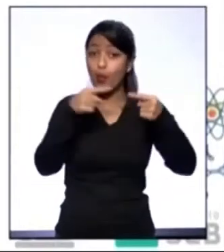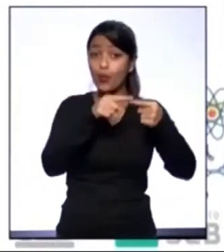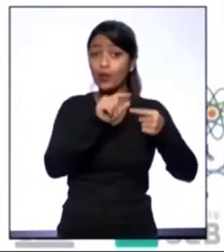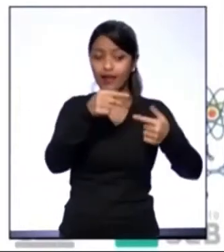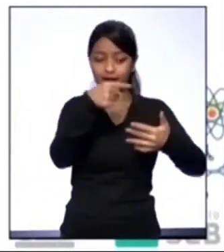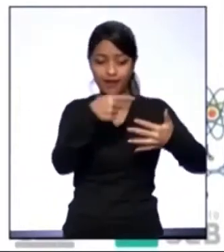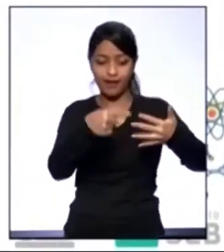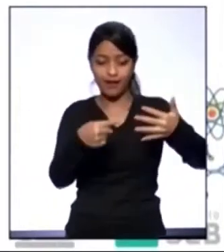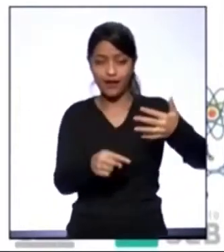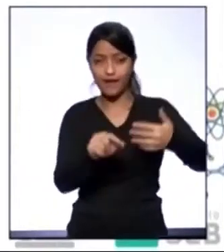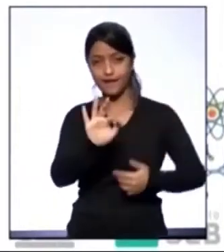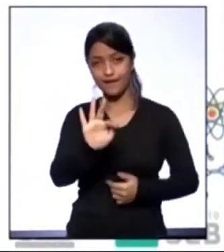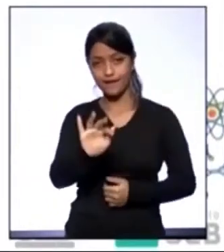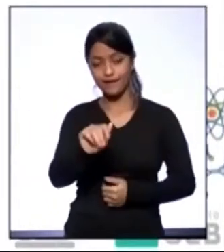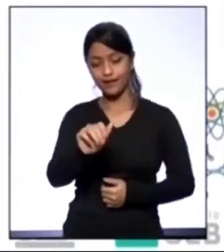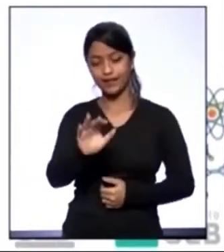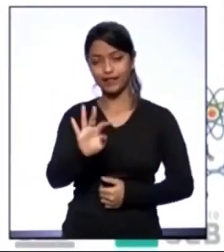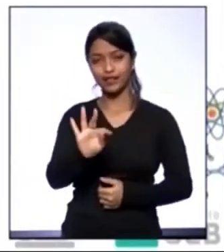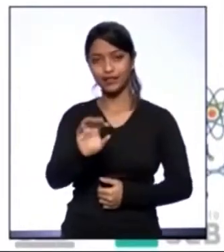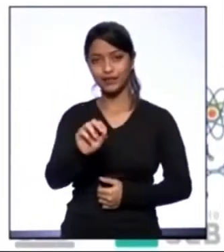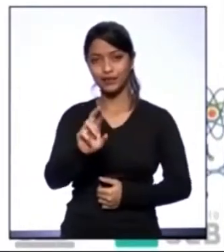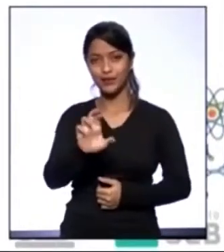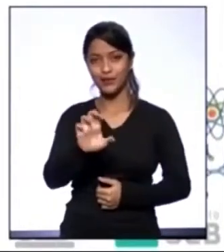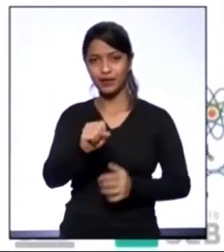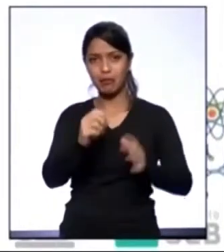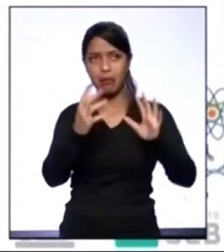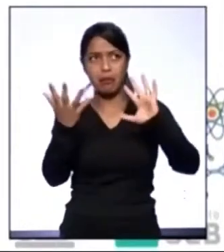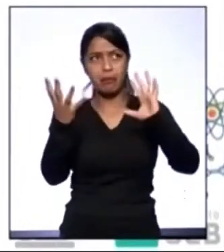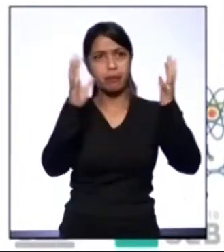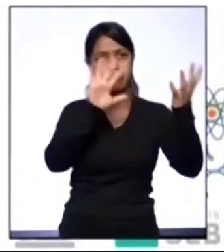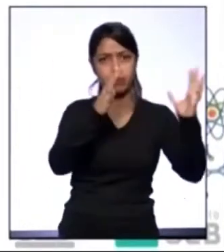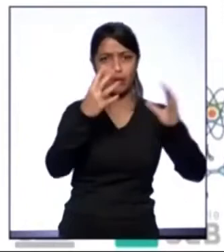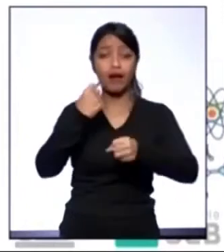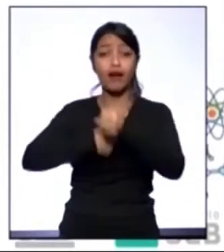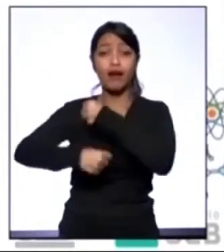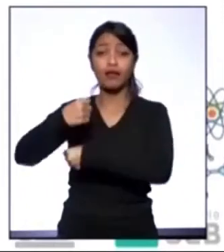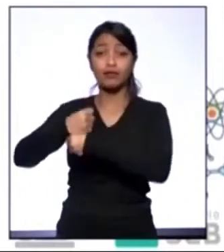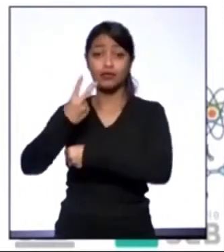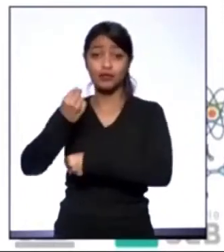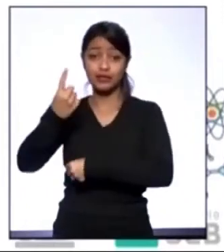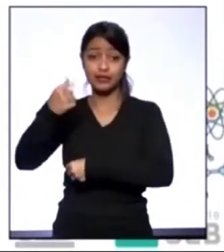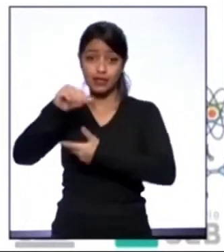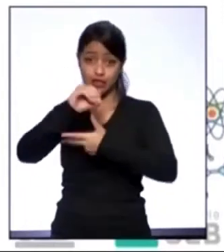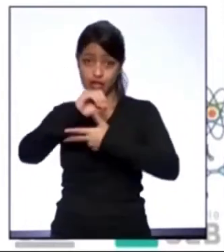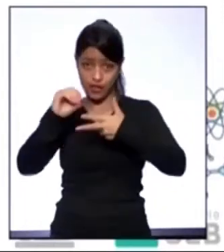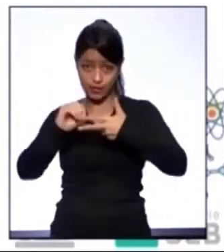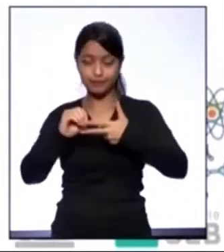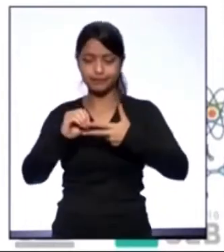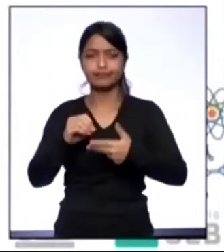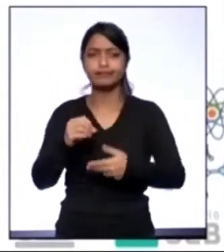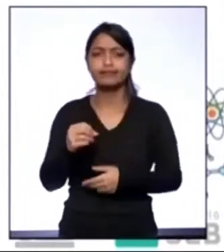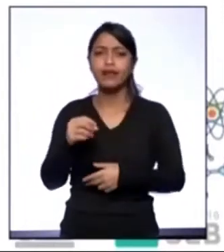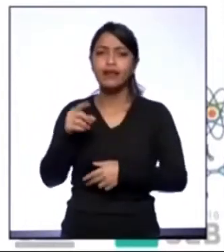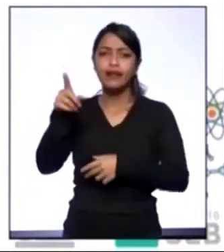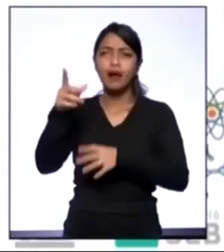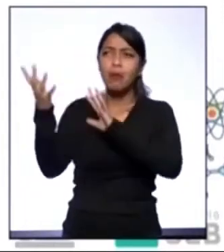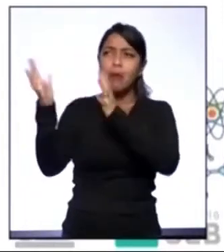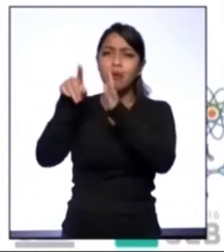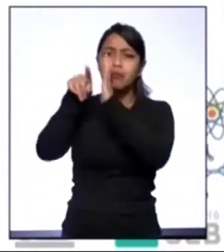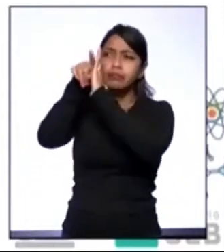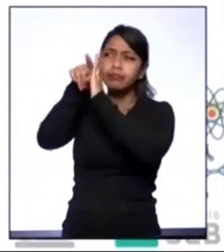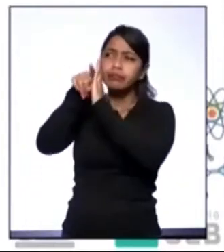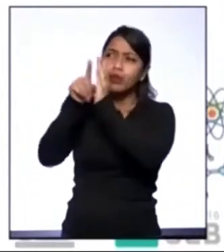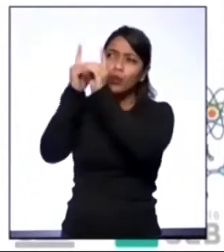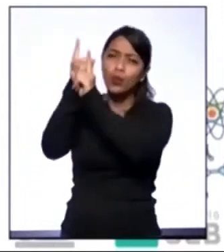Beleza? Olha só, Enem 2017. No dia em que foram colhidos os dados meteorológicos apresentados, qual